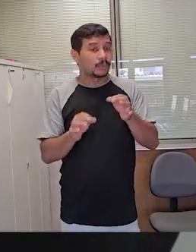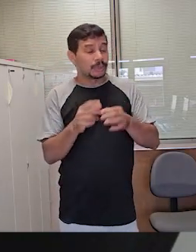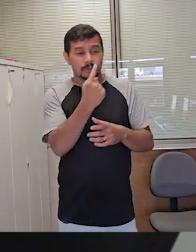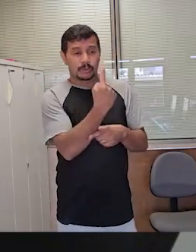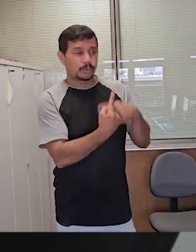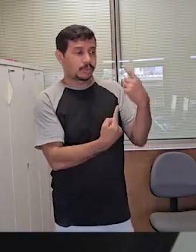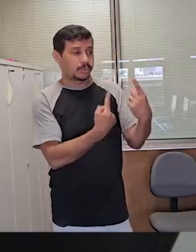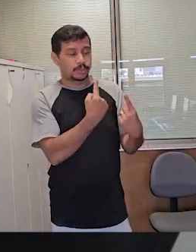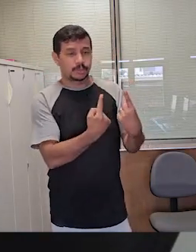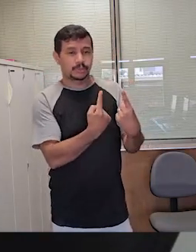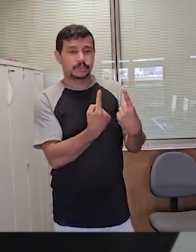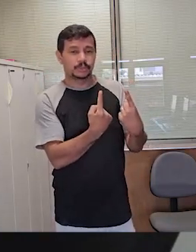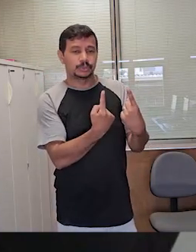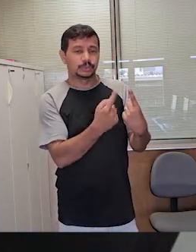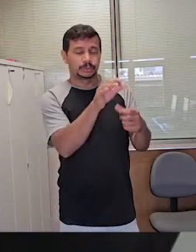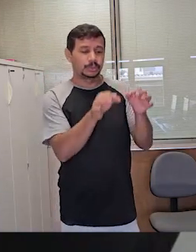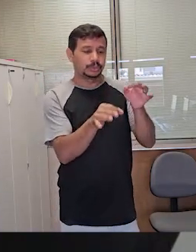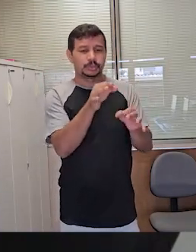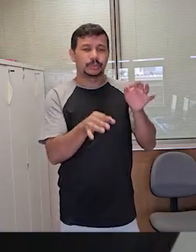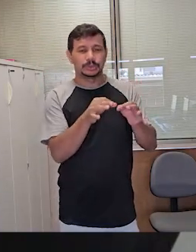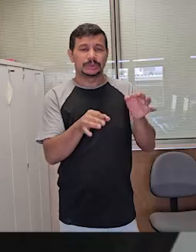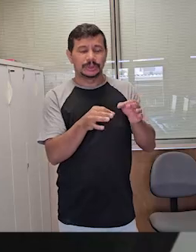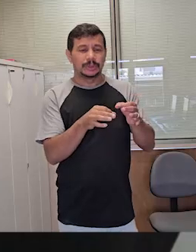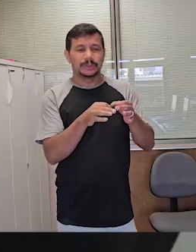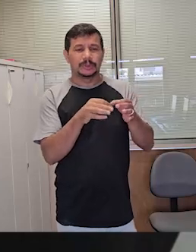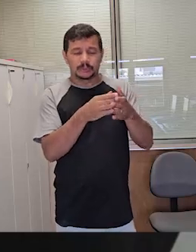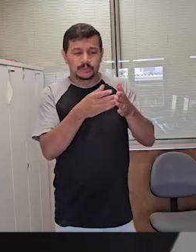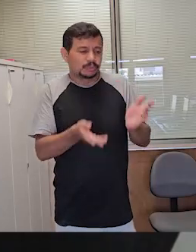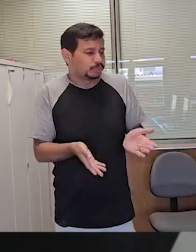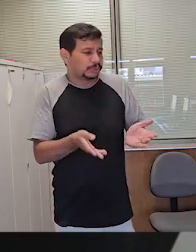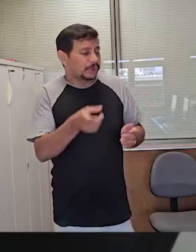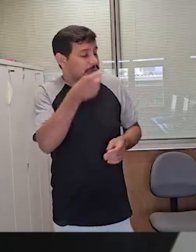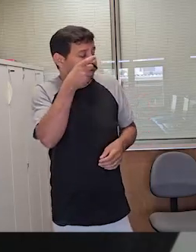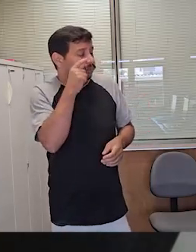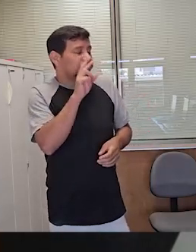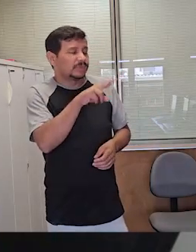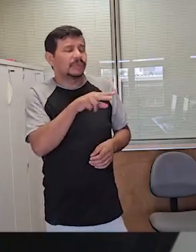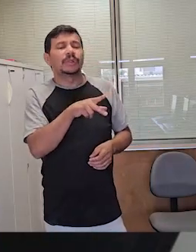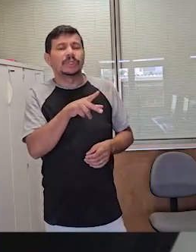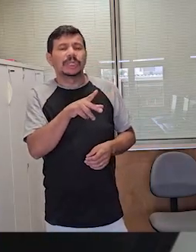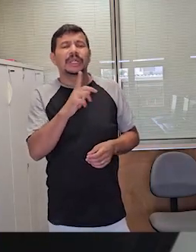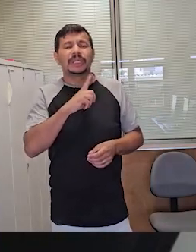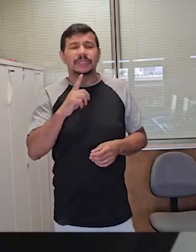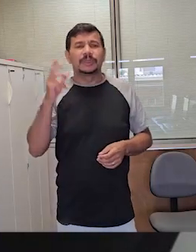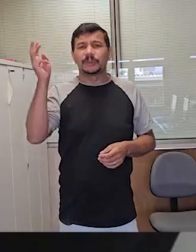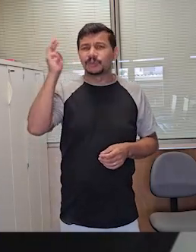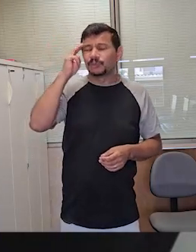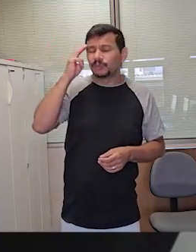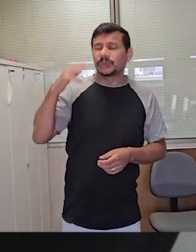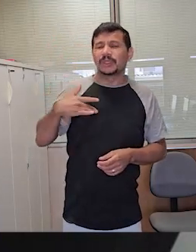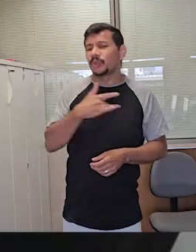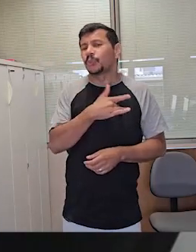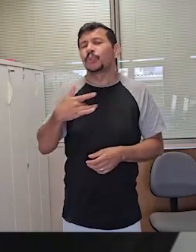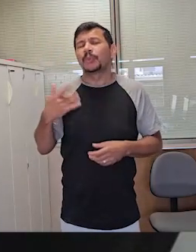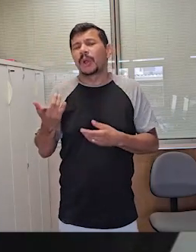o camarada perdeu o dedo, mas fisicamente você percebe. Mas imagina, então, esse camarada que está com saúde mental. Como é que a